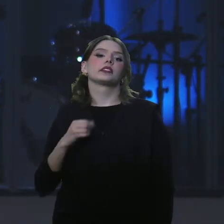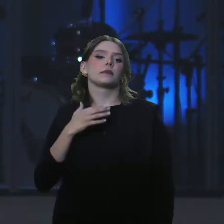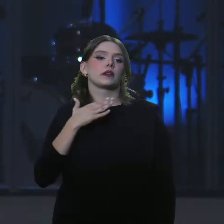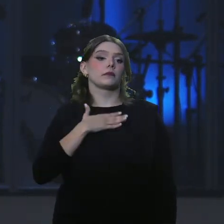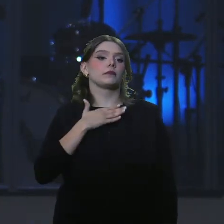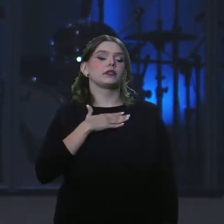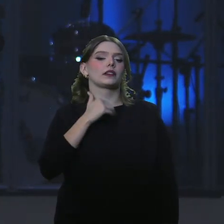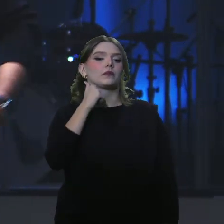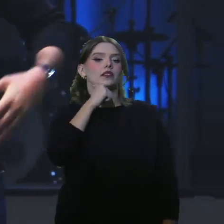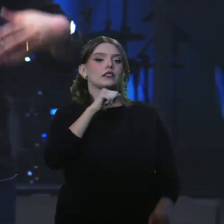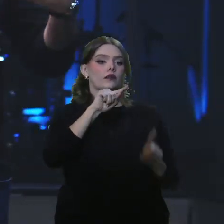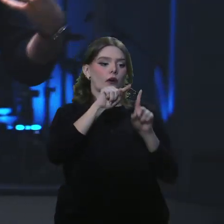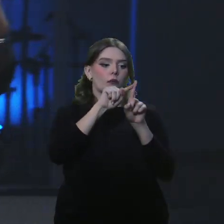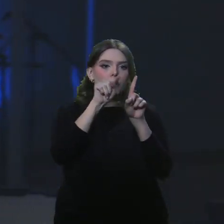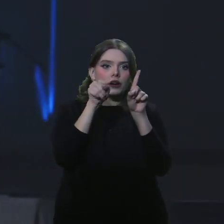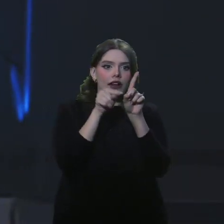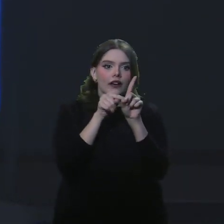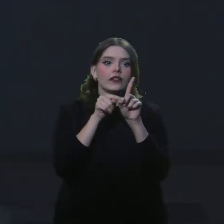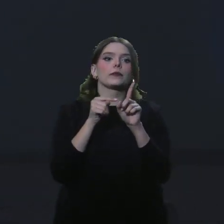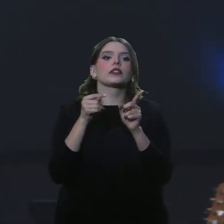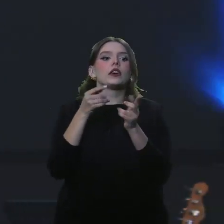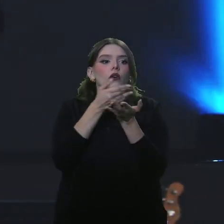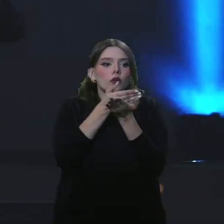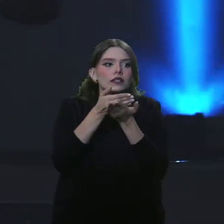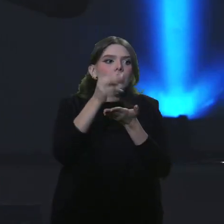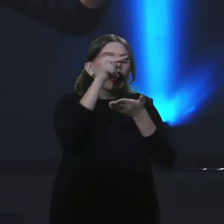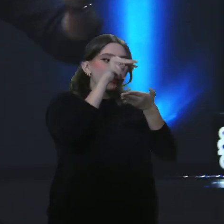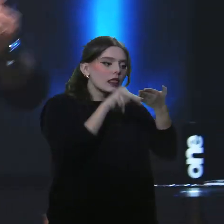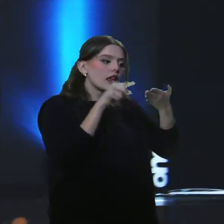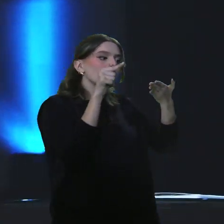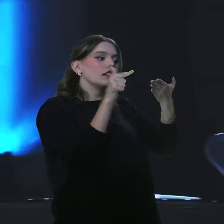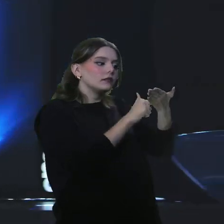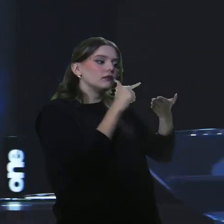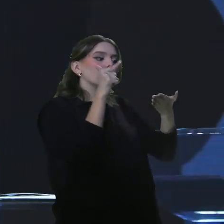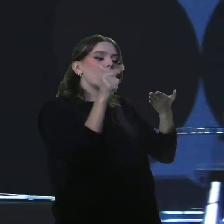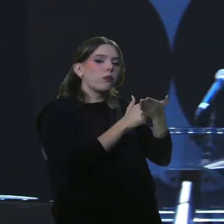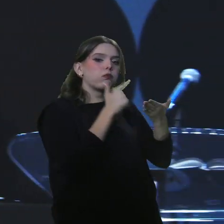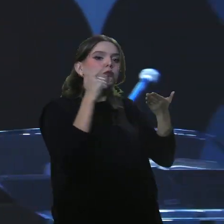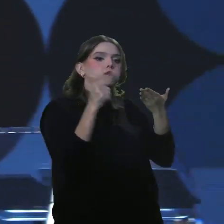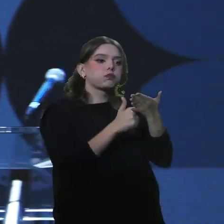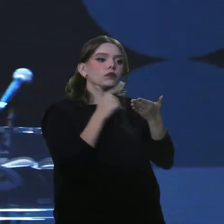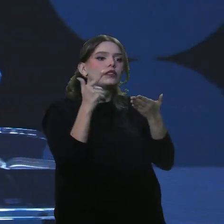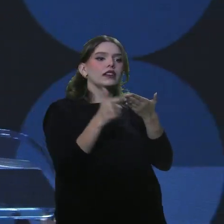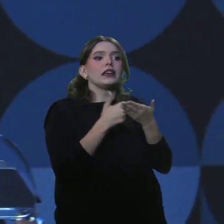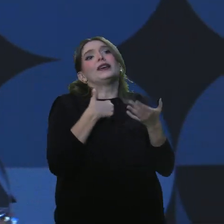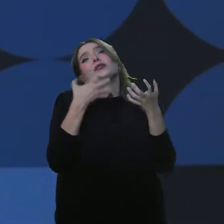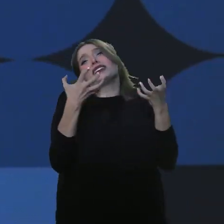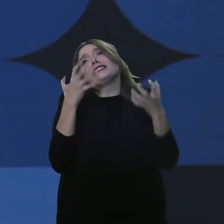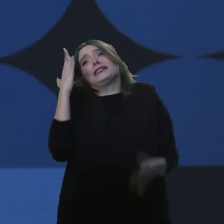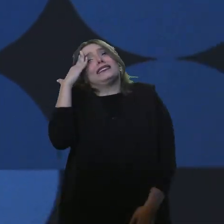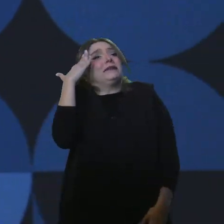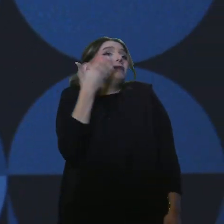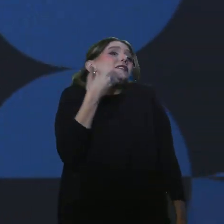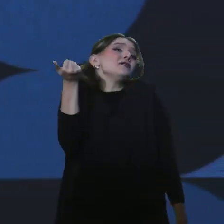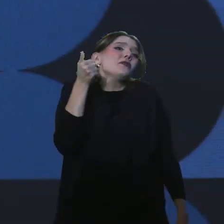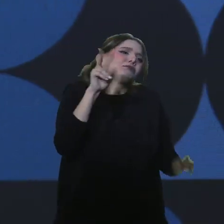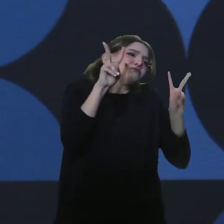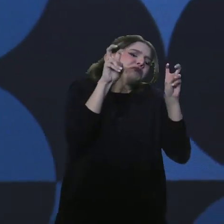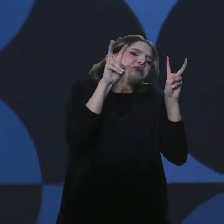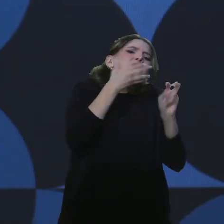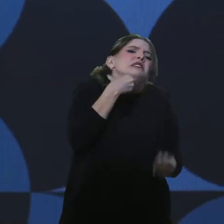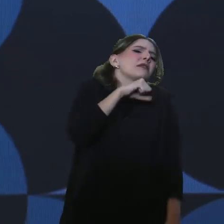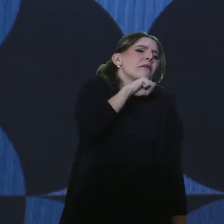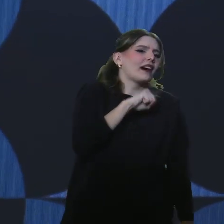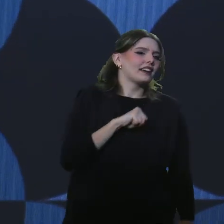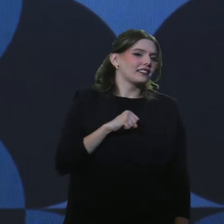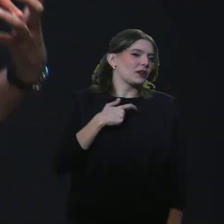quê? Eu comecei a ler muitos livros, alguns livros, sobre isso. Porque eu queria ser um bom pai, queria ser um pai top, queria ser o melhor